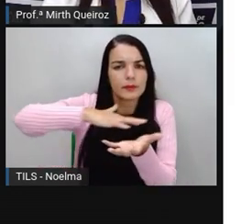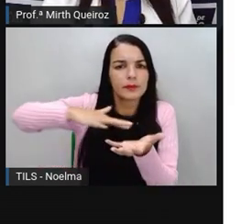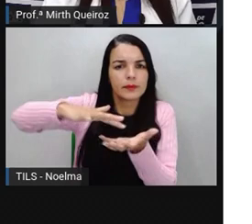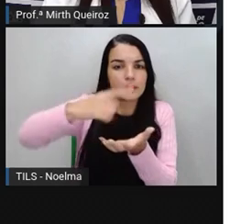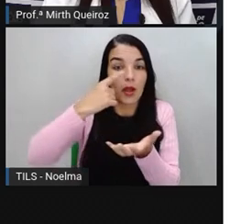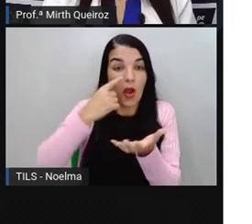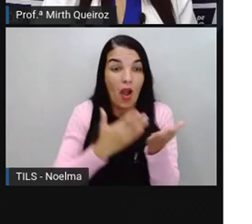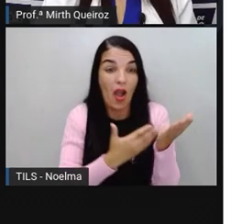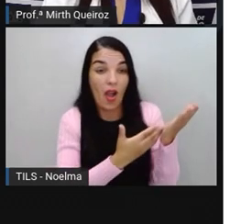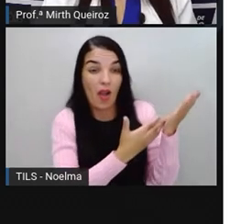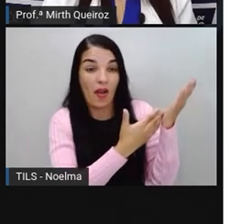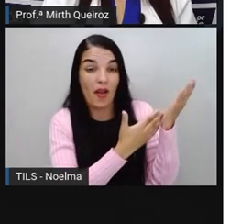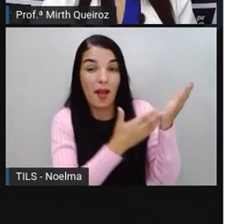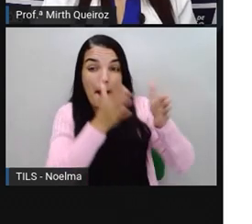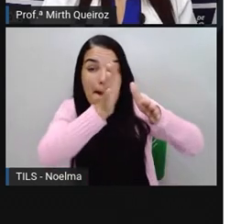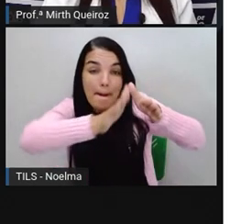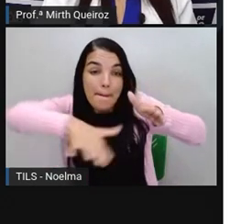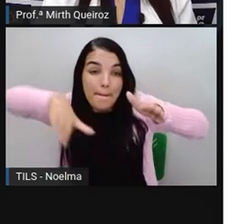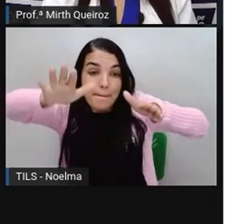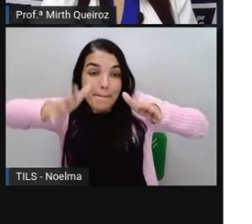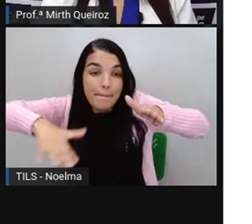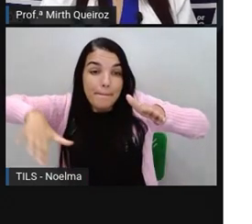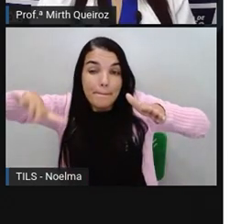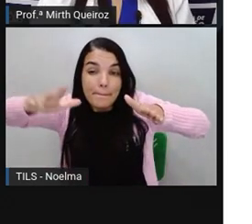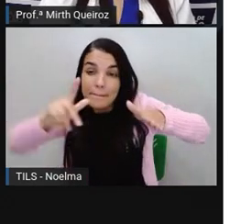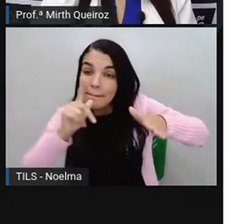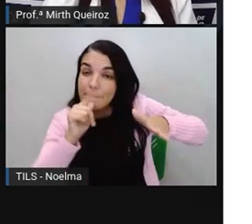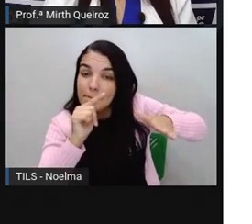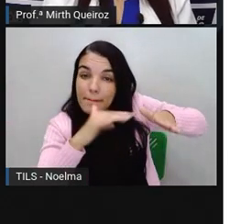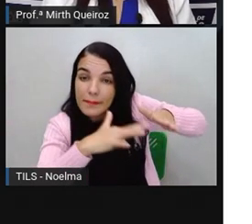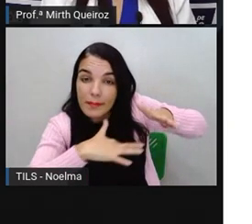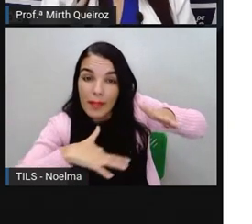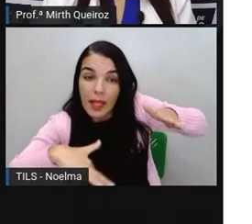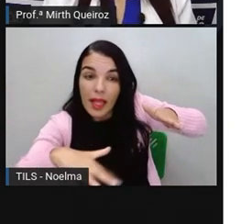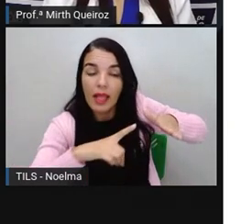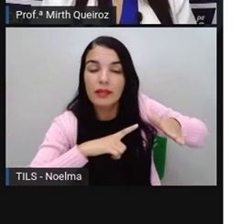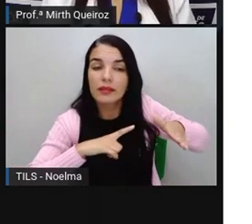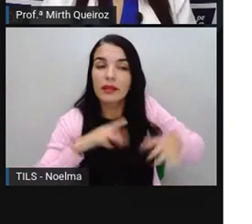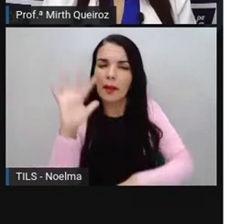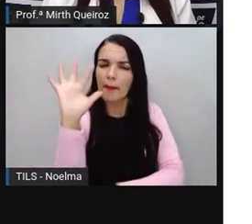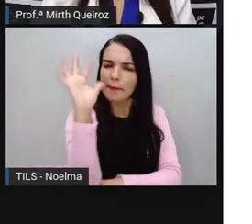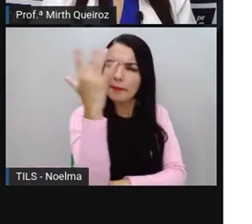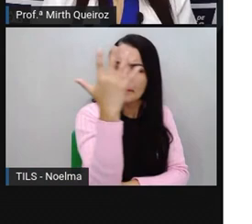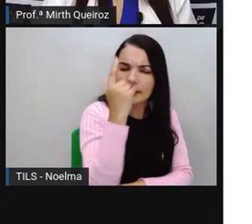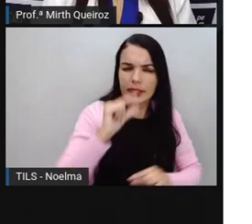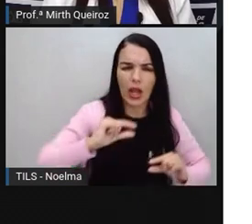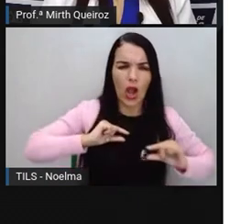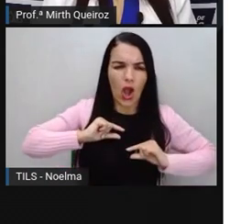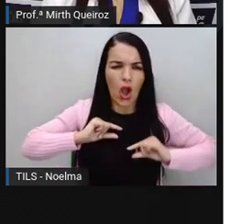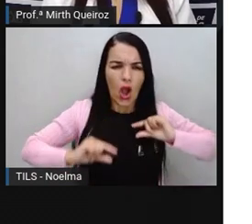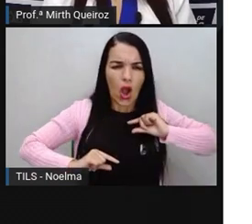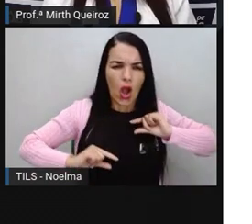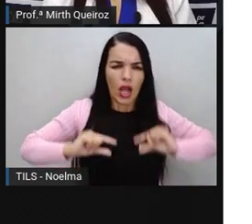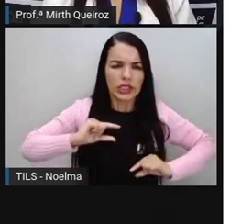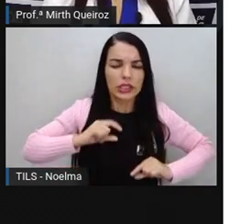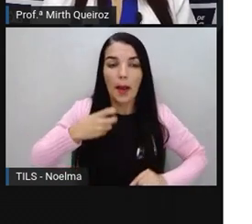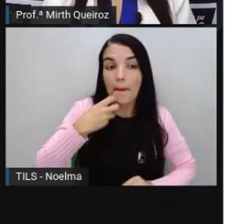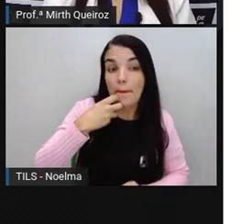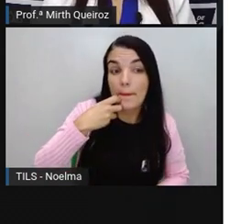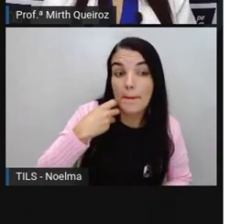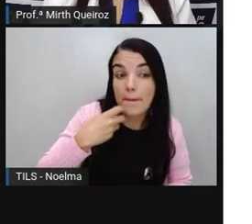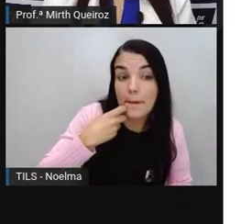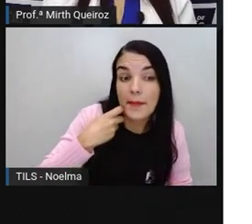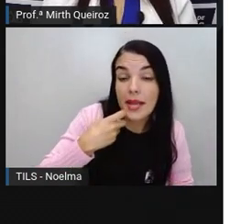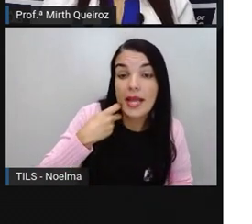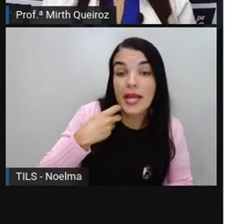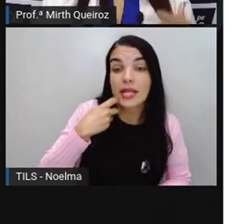ecossistema marinho. Nesse ecossistema marinho, a gente pode encontrar plantas, micro-organismos, peixes que constituem esses